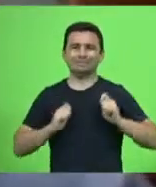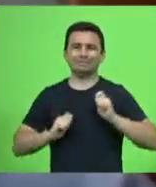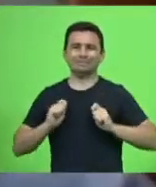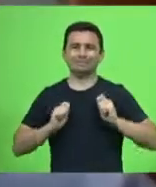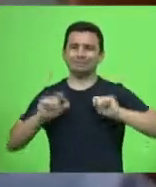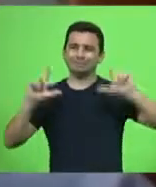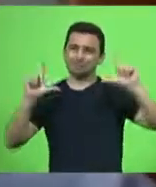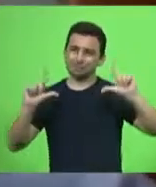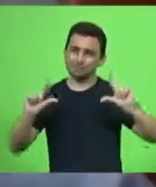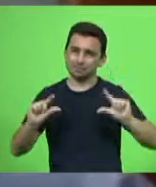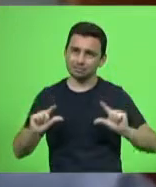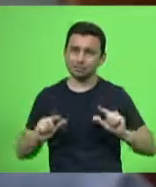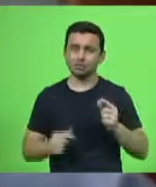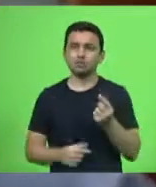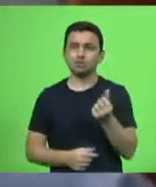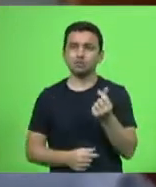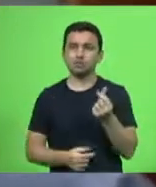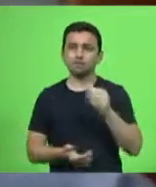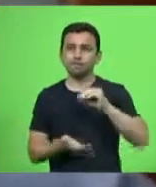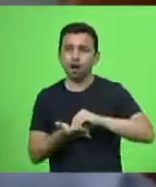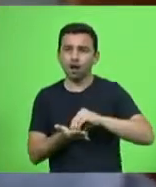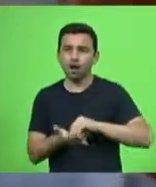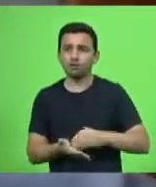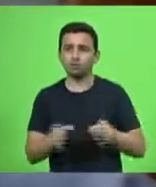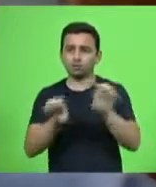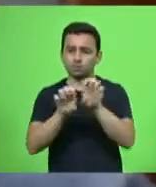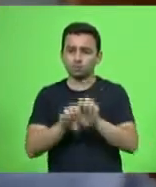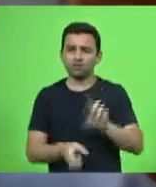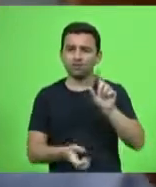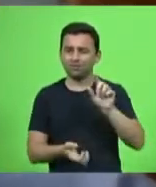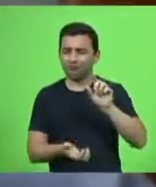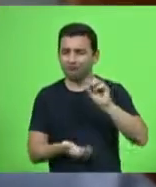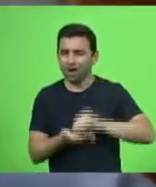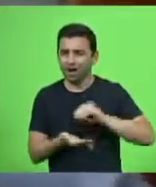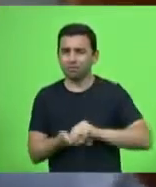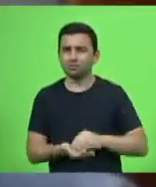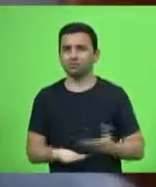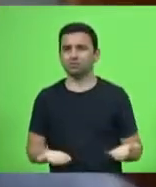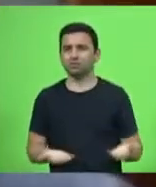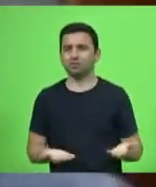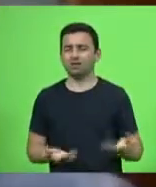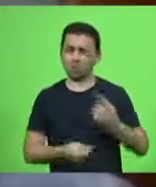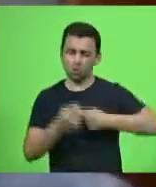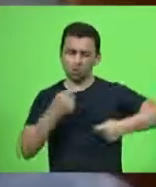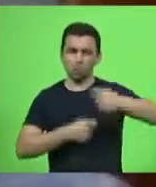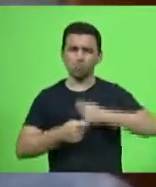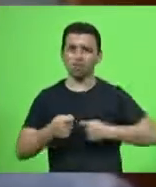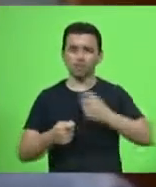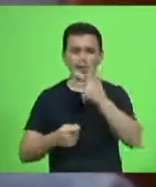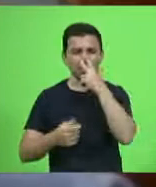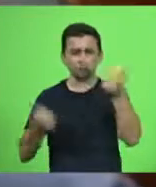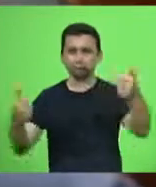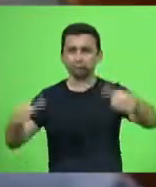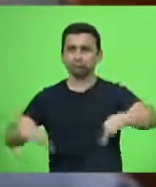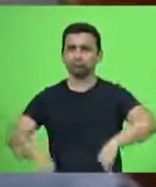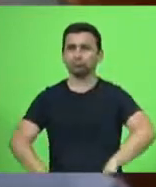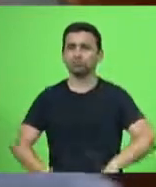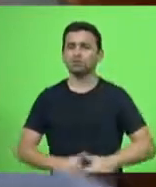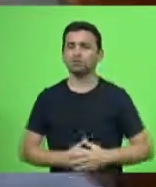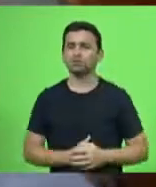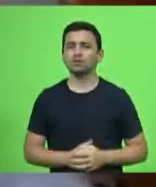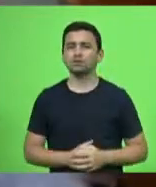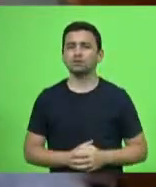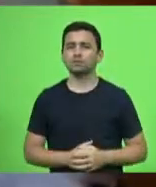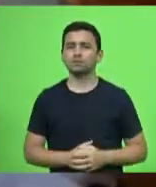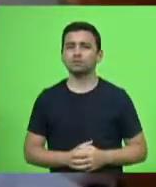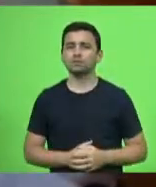essa agonia da falta de investimento de infraestrutura, porque ela está matando a economia de Santa Catarina. Nós não